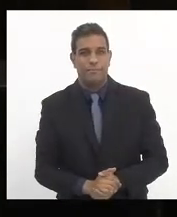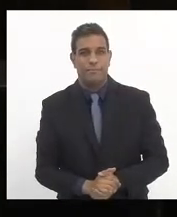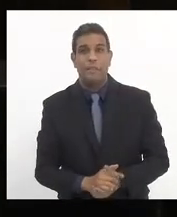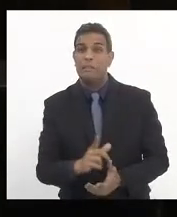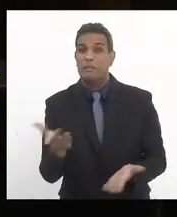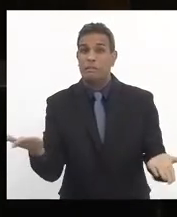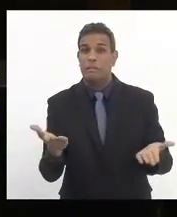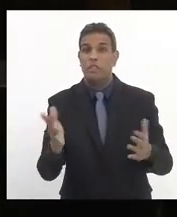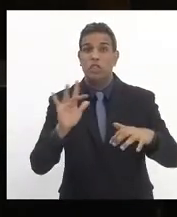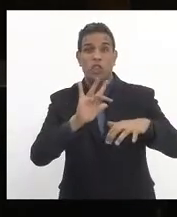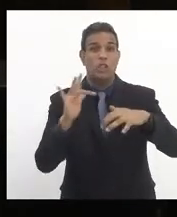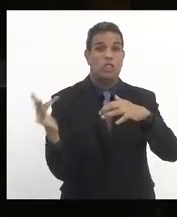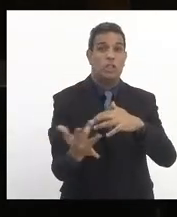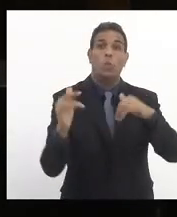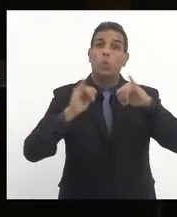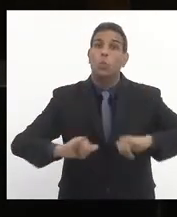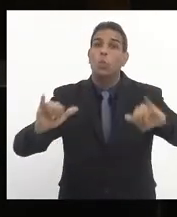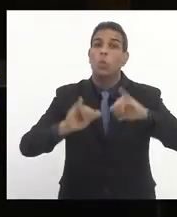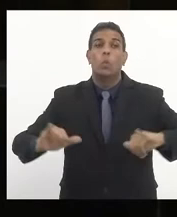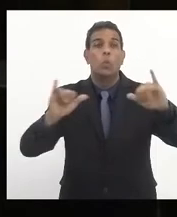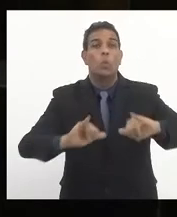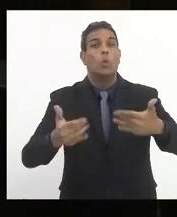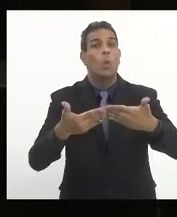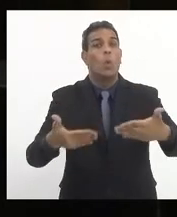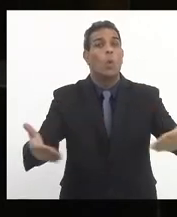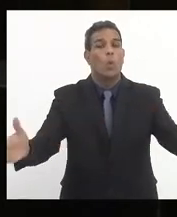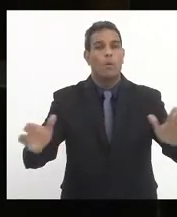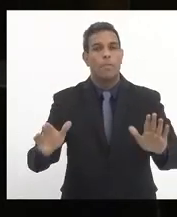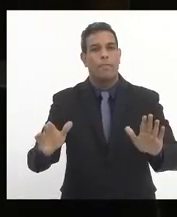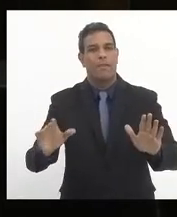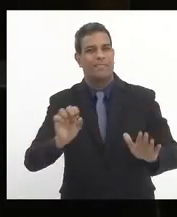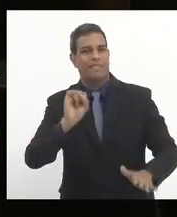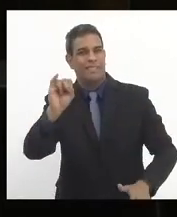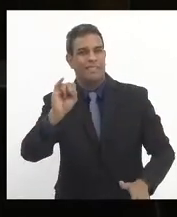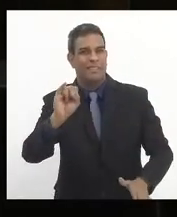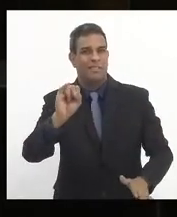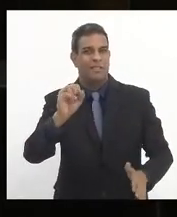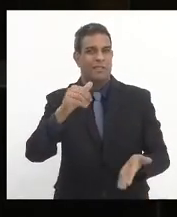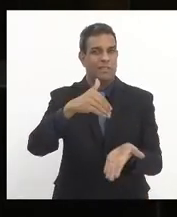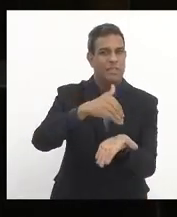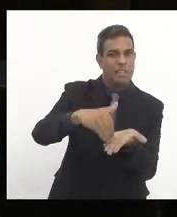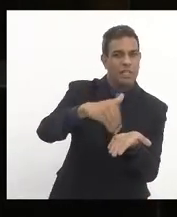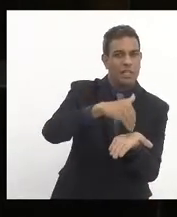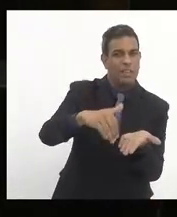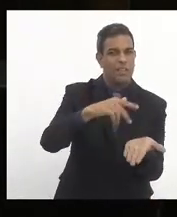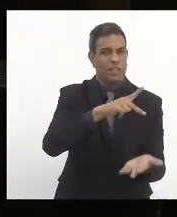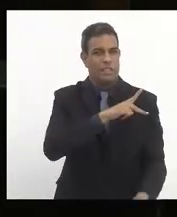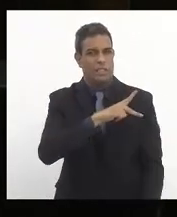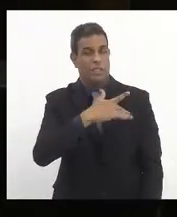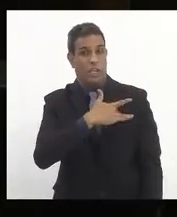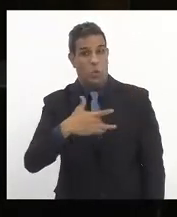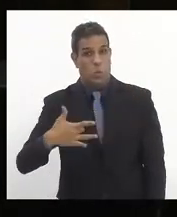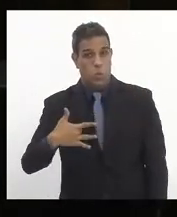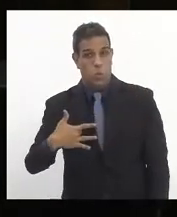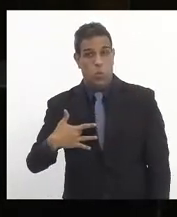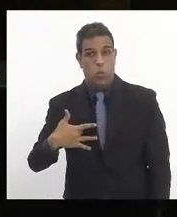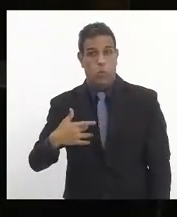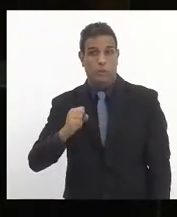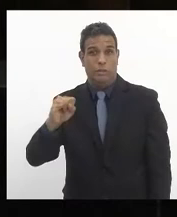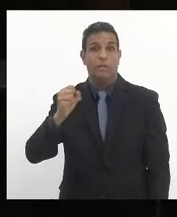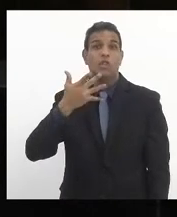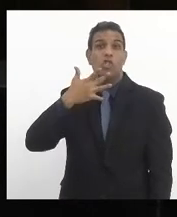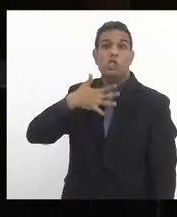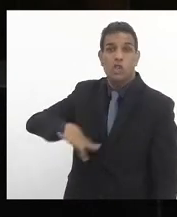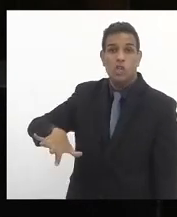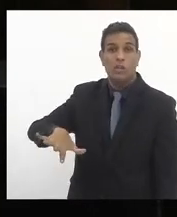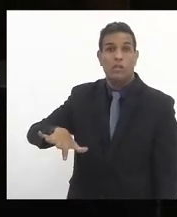redes sociais é o seguinte: bom, se a secretaria admite que uma criança a partir dos 10 anos